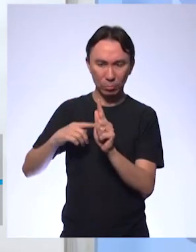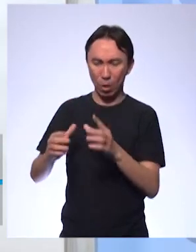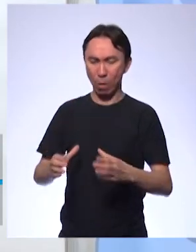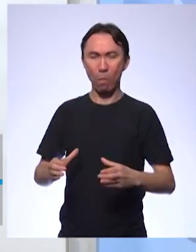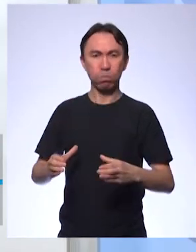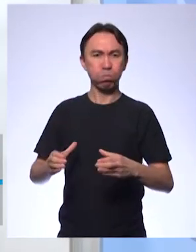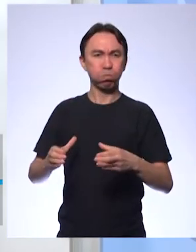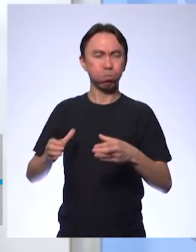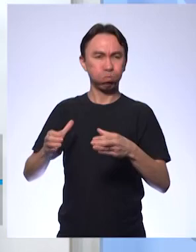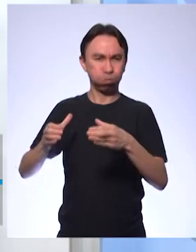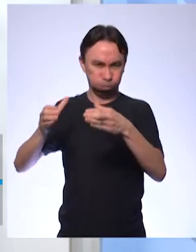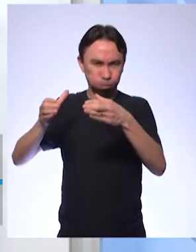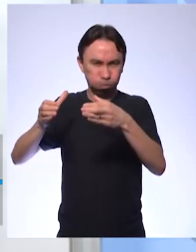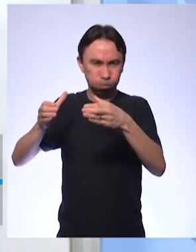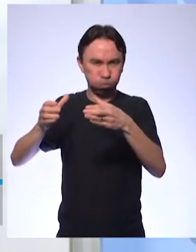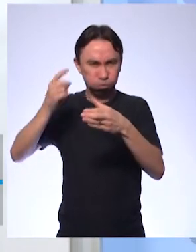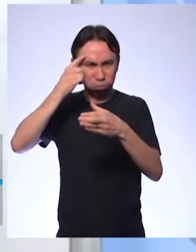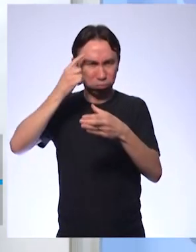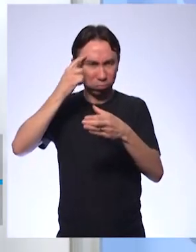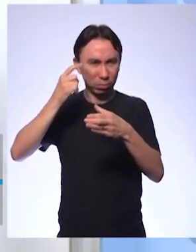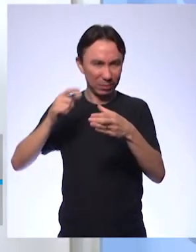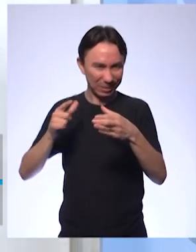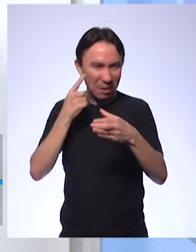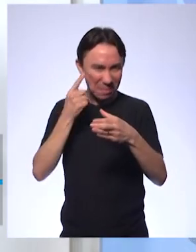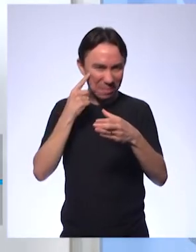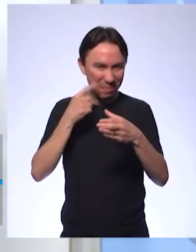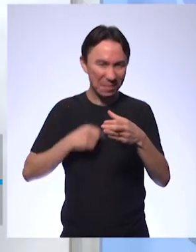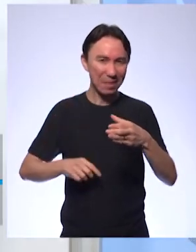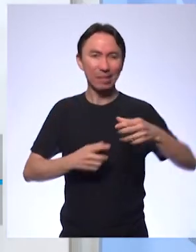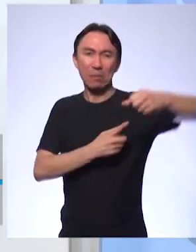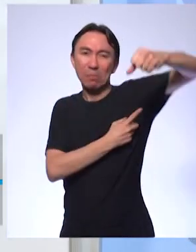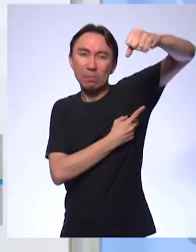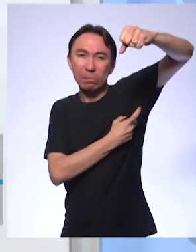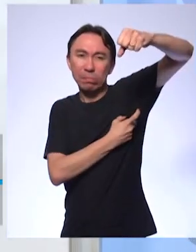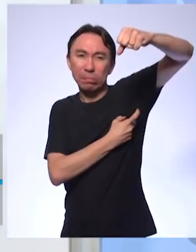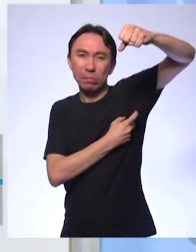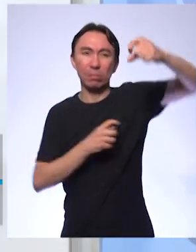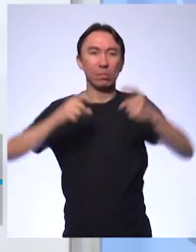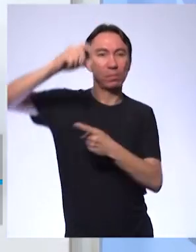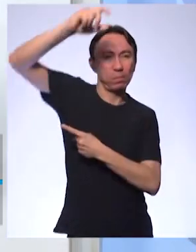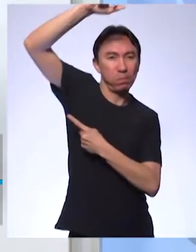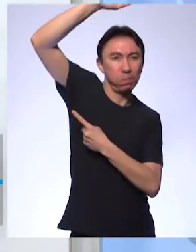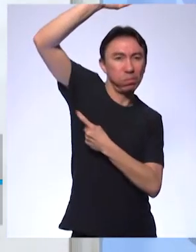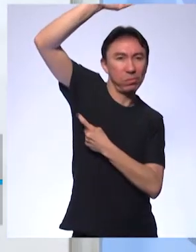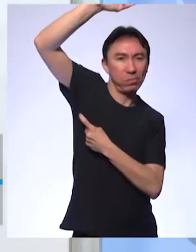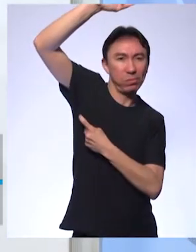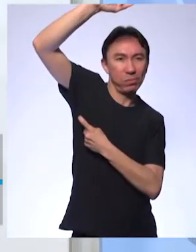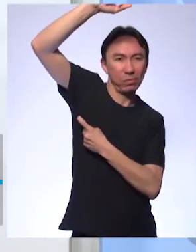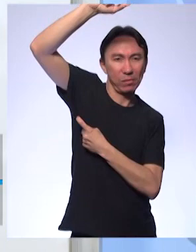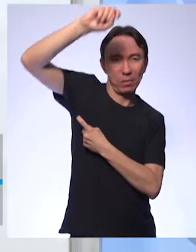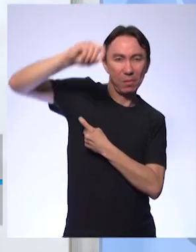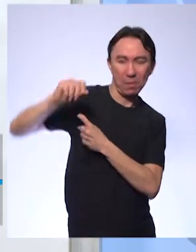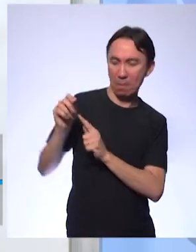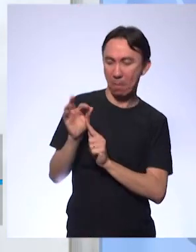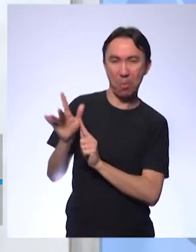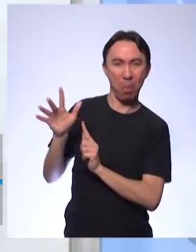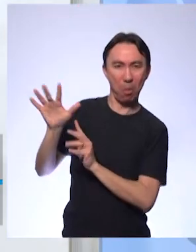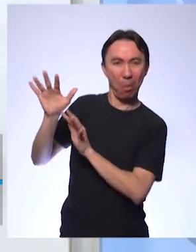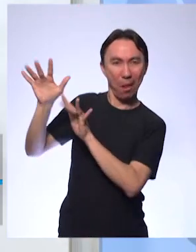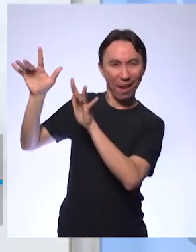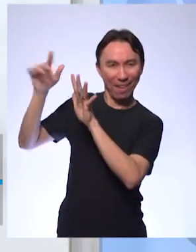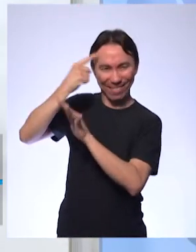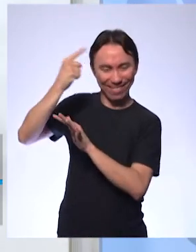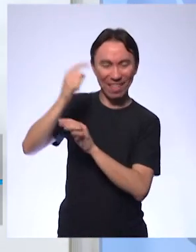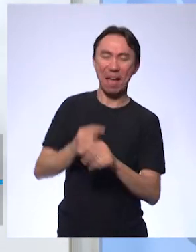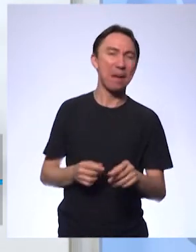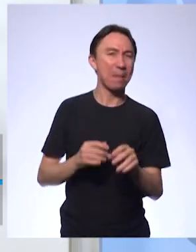de desodorante que você aperta assim a válvula e sai asperge aquele vapor, enfim. É mais ou menos daquele jeito.